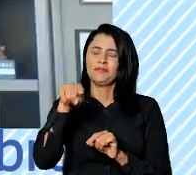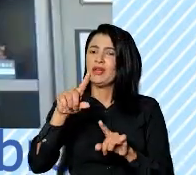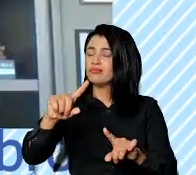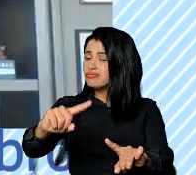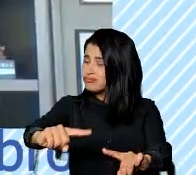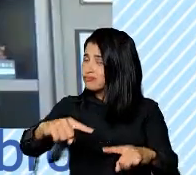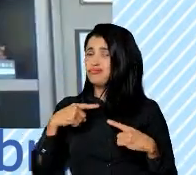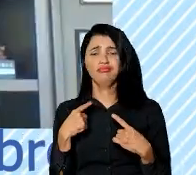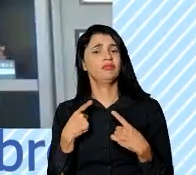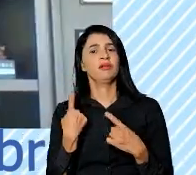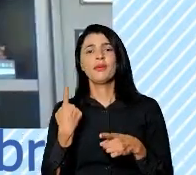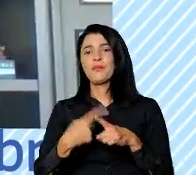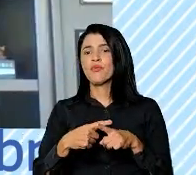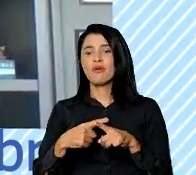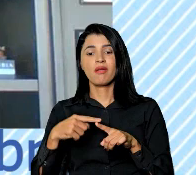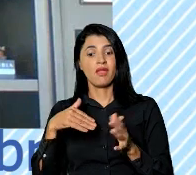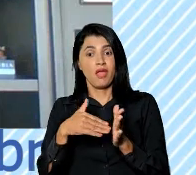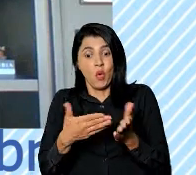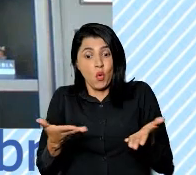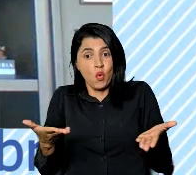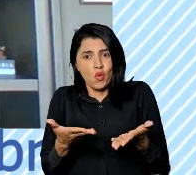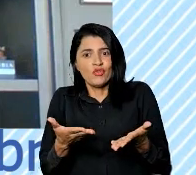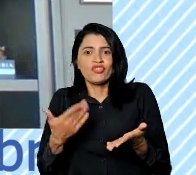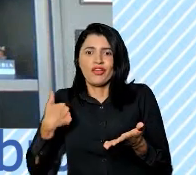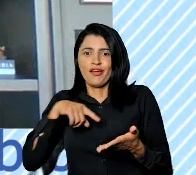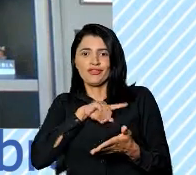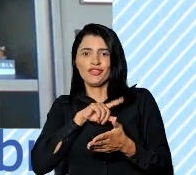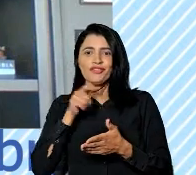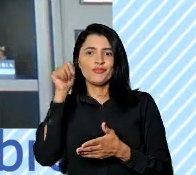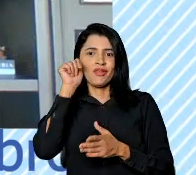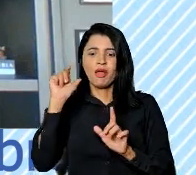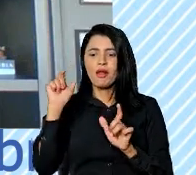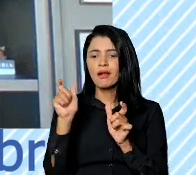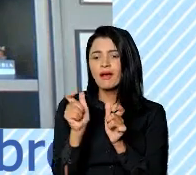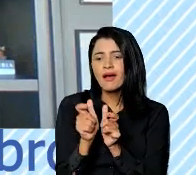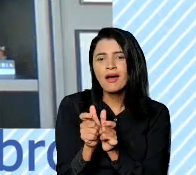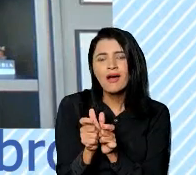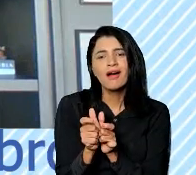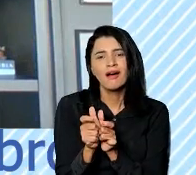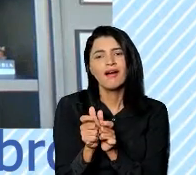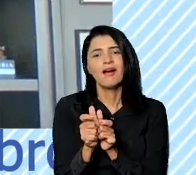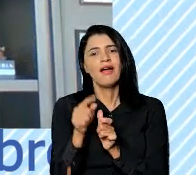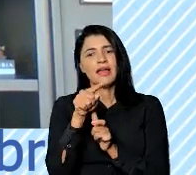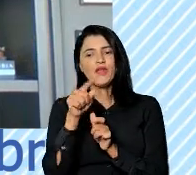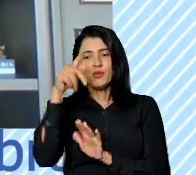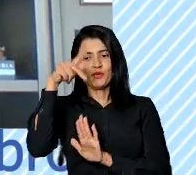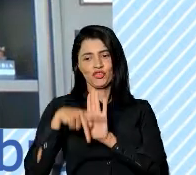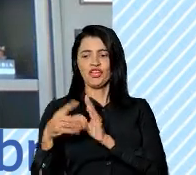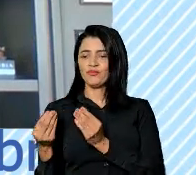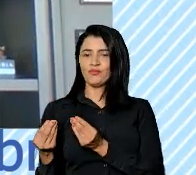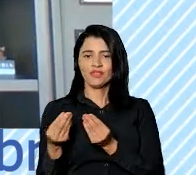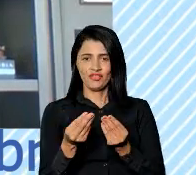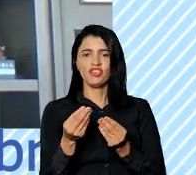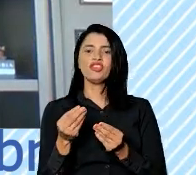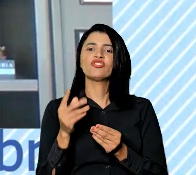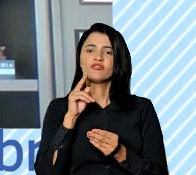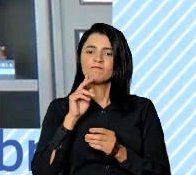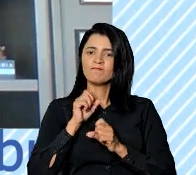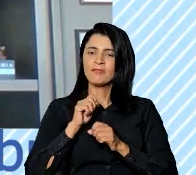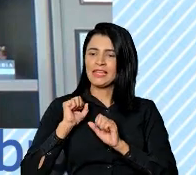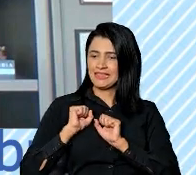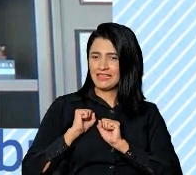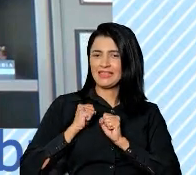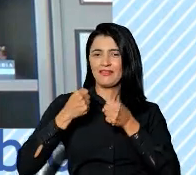porque ainda hoje somos minorias nesse espaço. E o projeto que nós trazemos, o projeto que nós carregamos, que é um